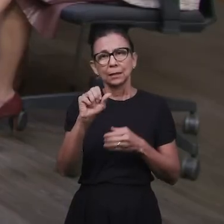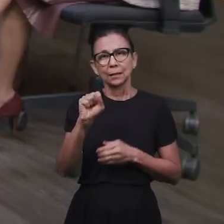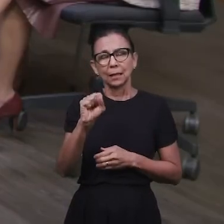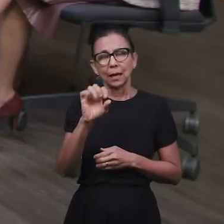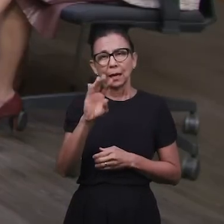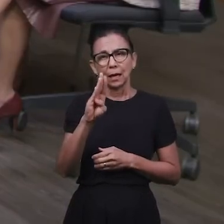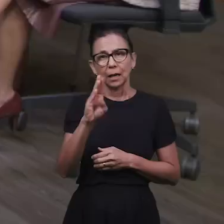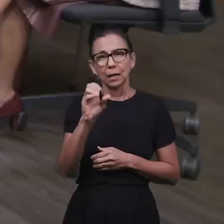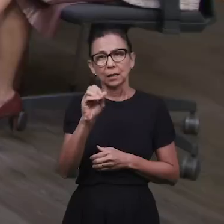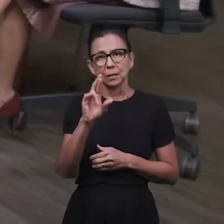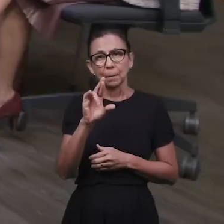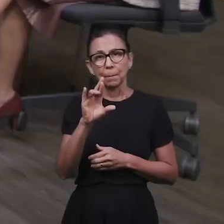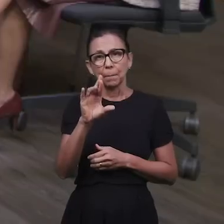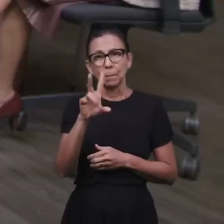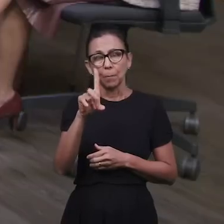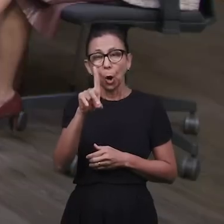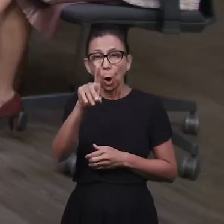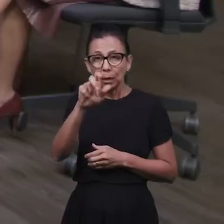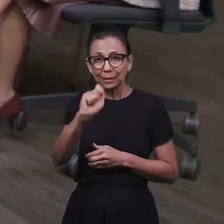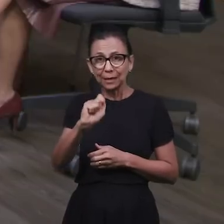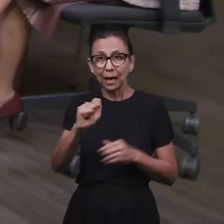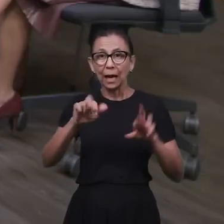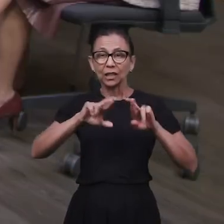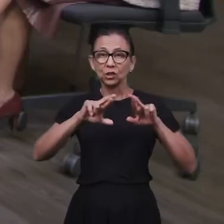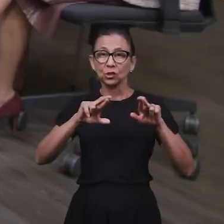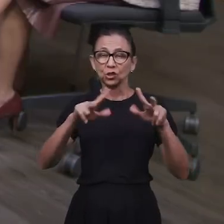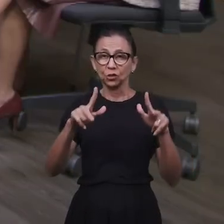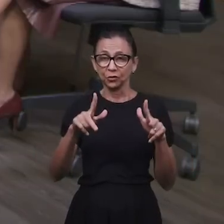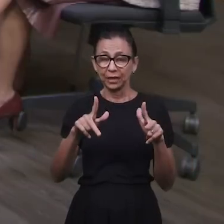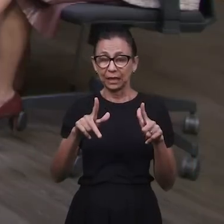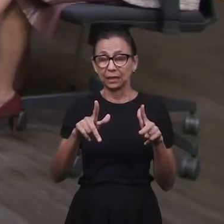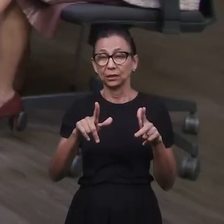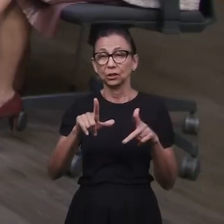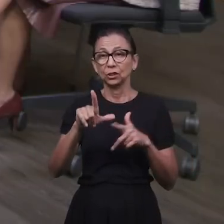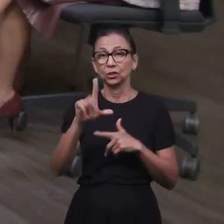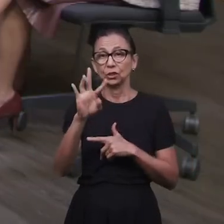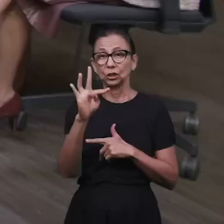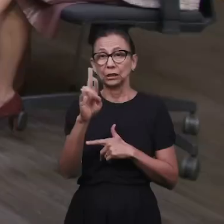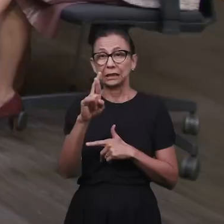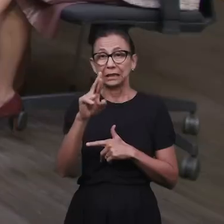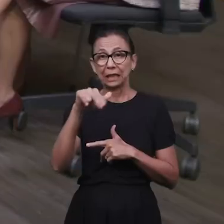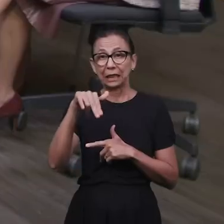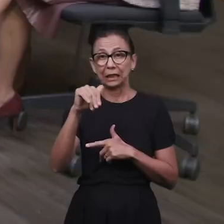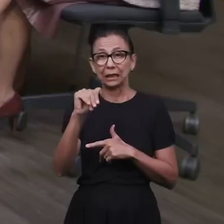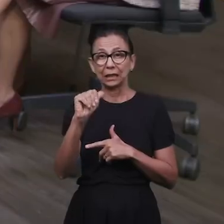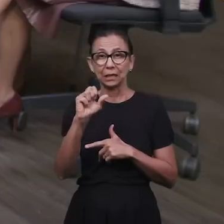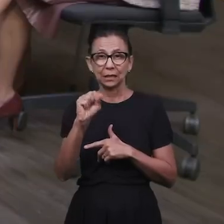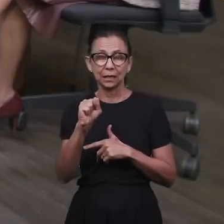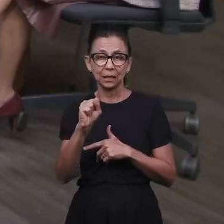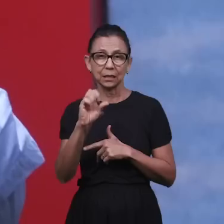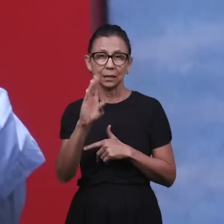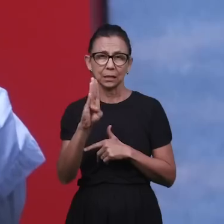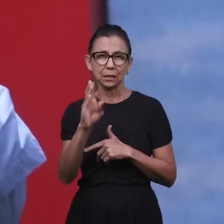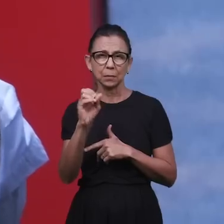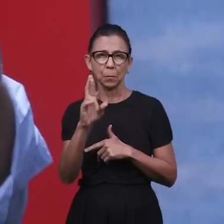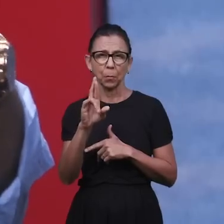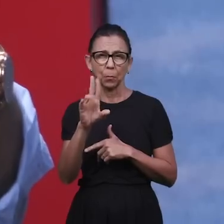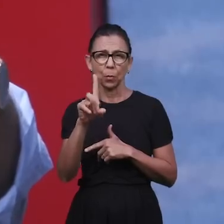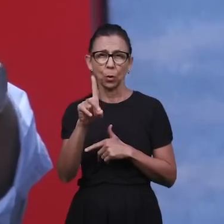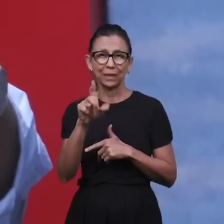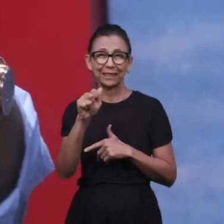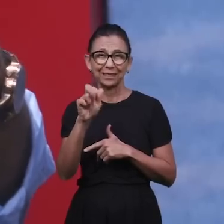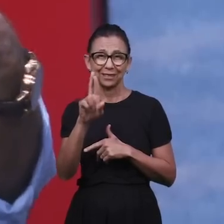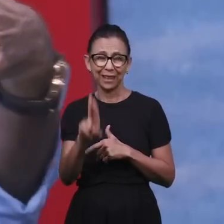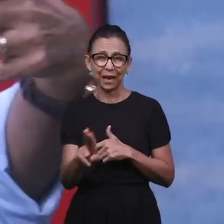é isso que o Espírito Santo quer fazer conosco, dando conhecimento. É aquilo que te encheu no seu interior, mas agora